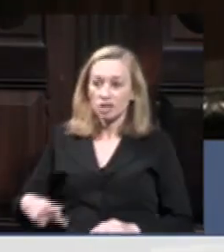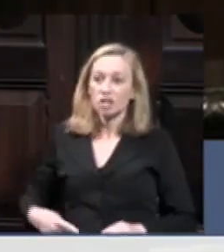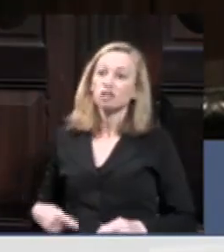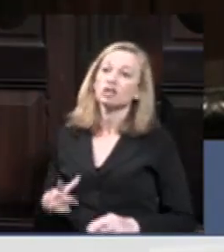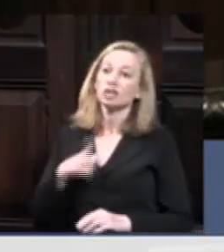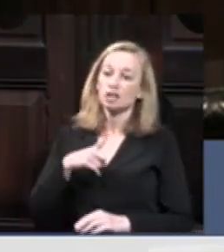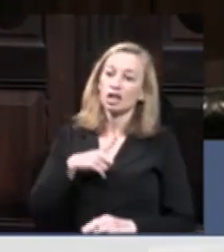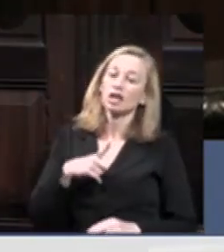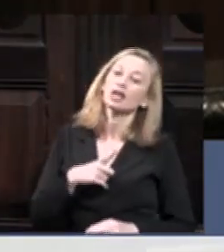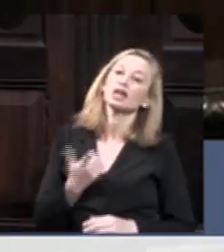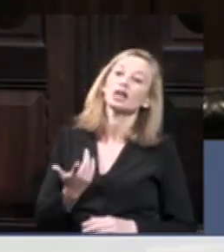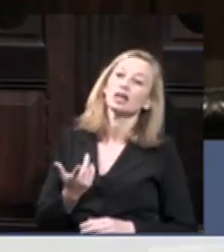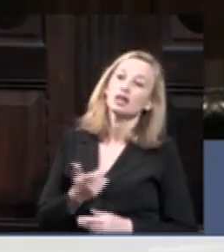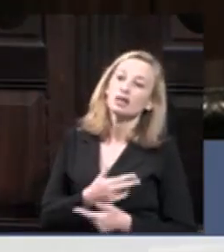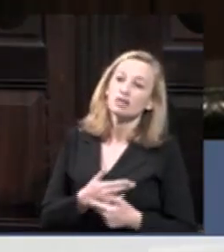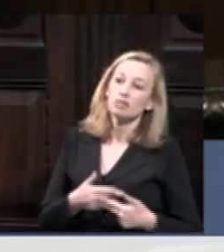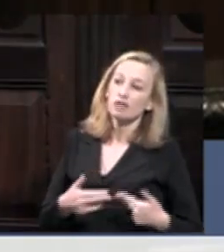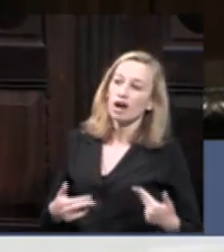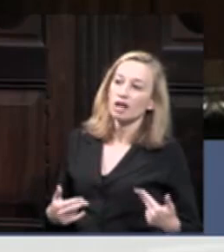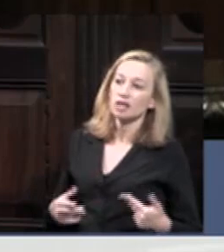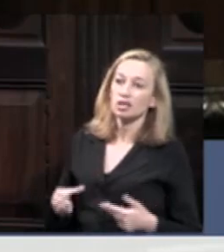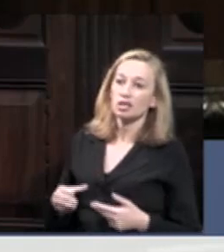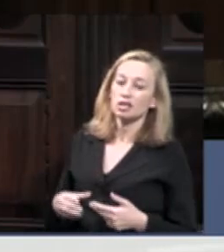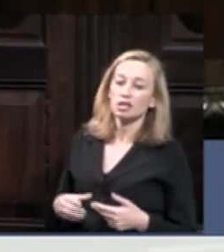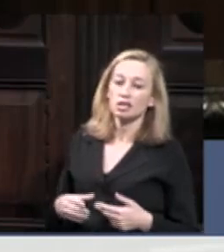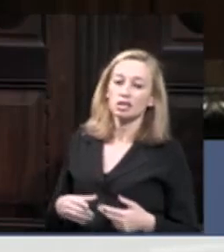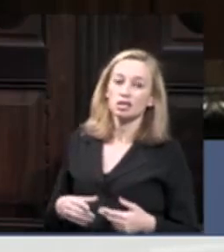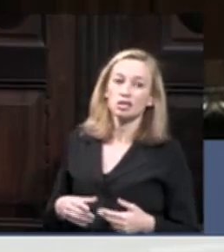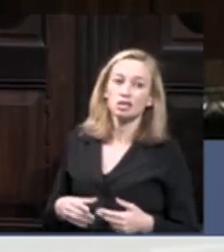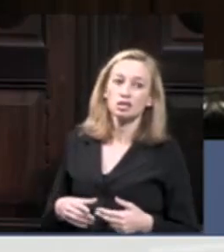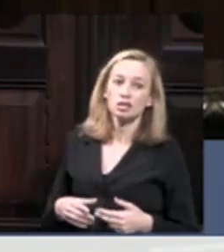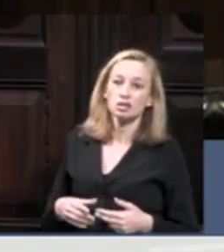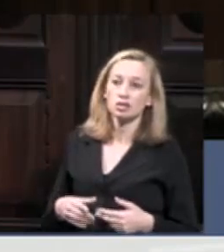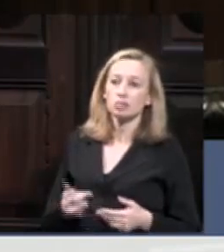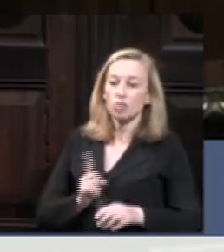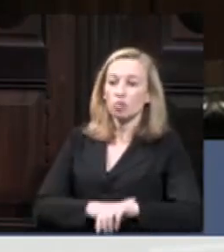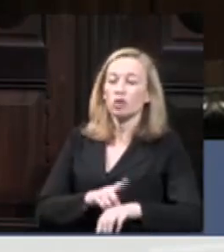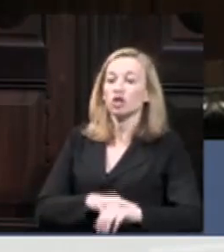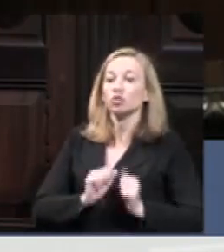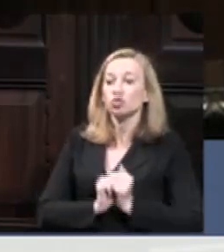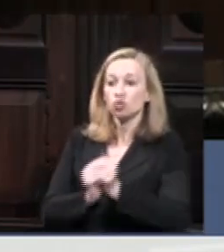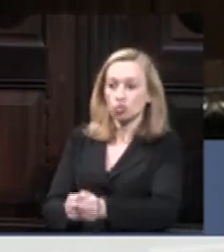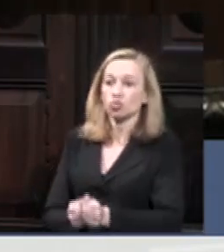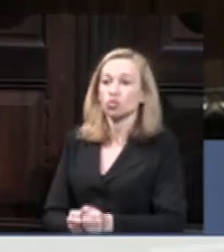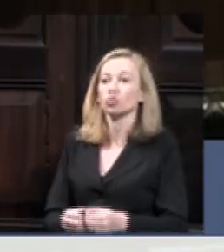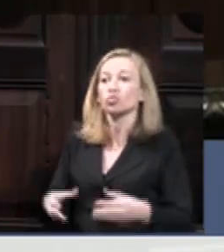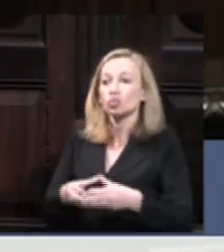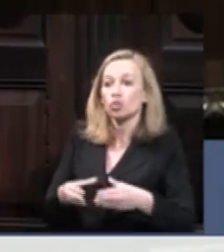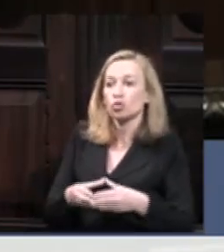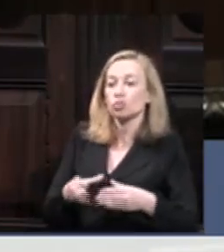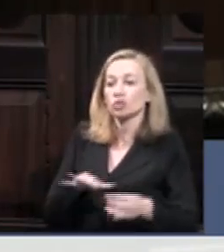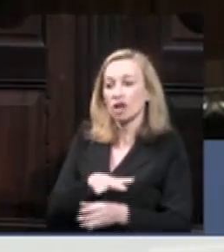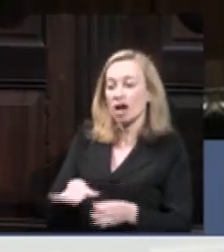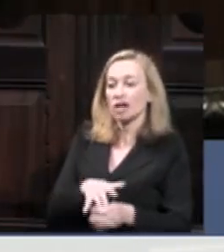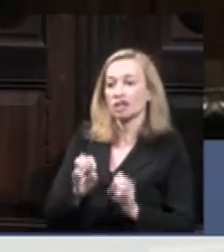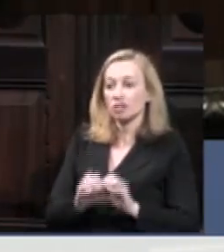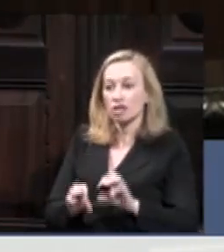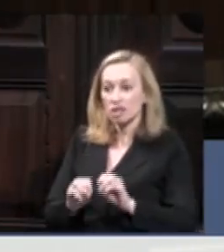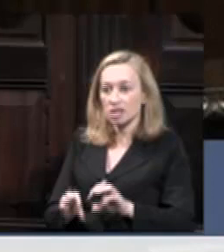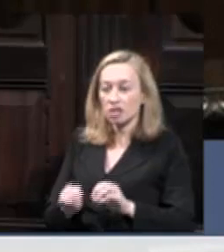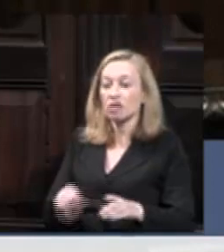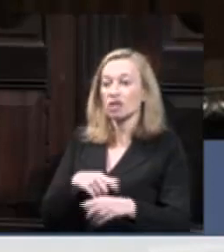muito empenho também por dentro da Comissão de Educação, em torno dessa luta, como outros deputados da Comissão de Educação, deputado Conte, deputado